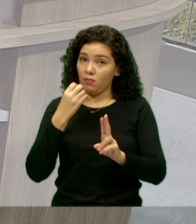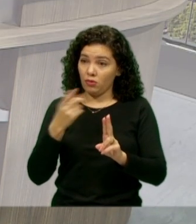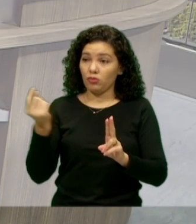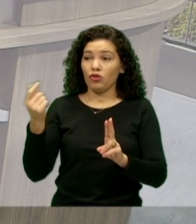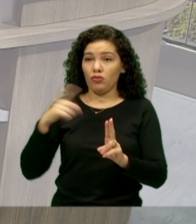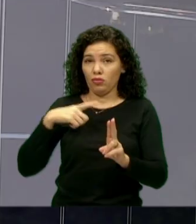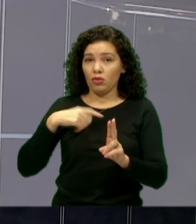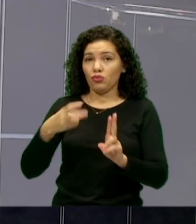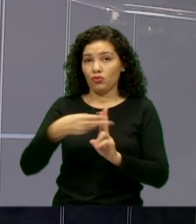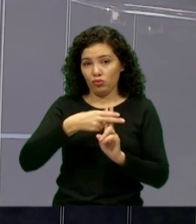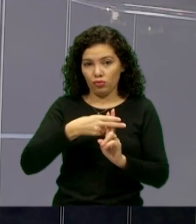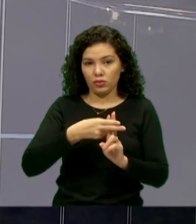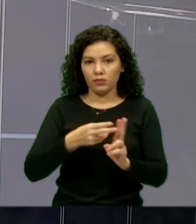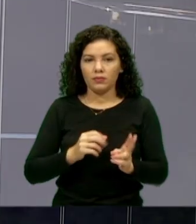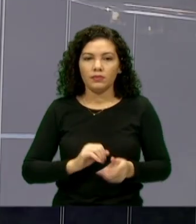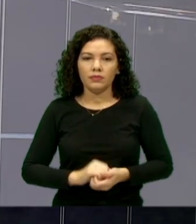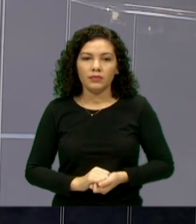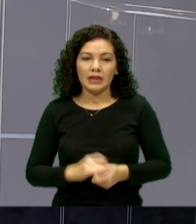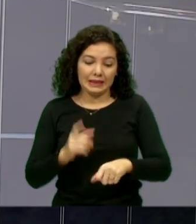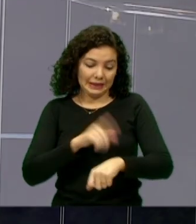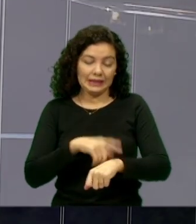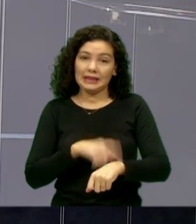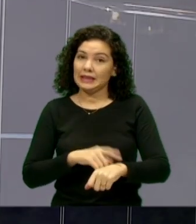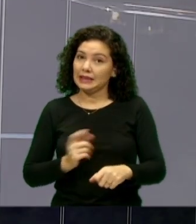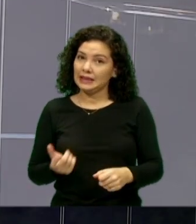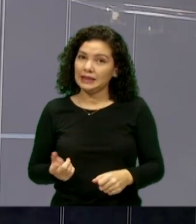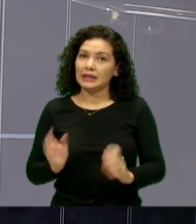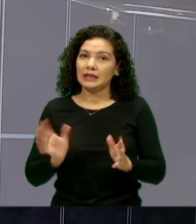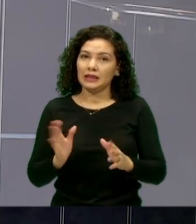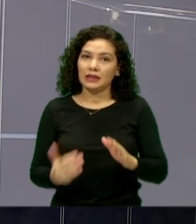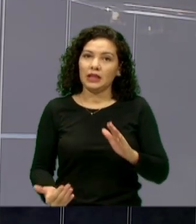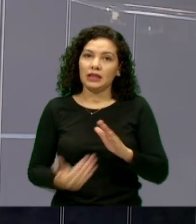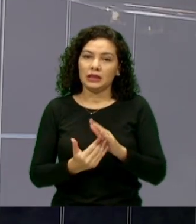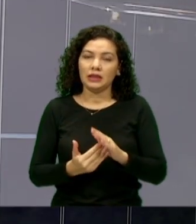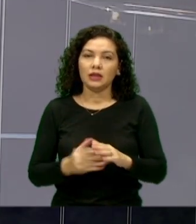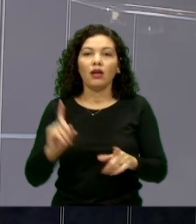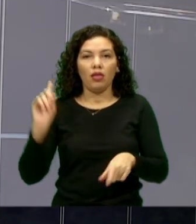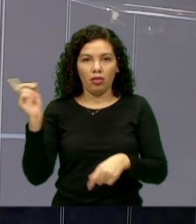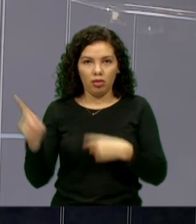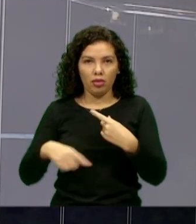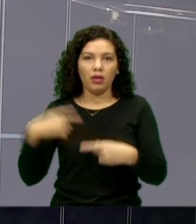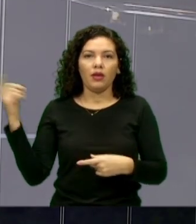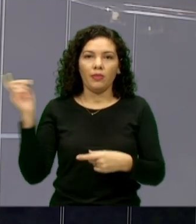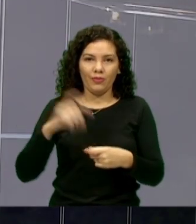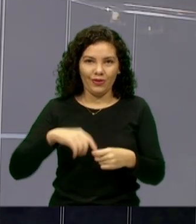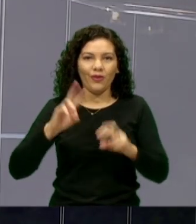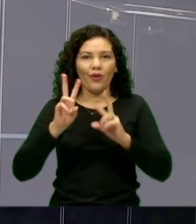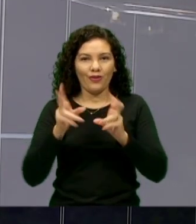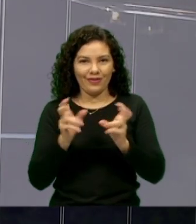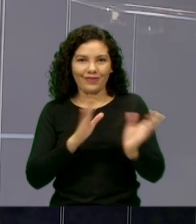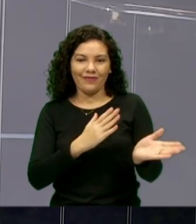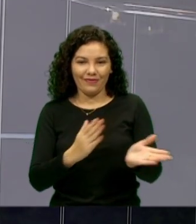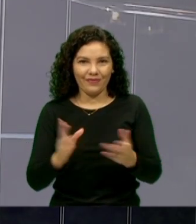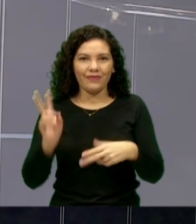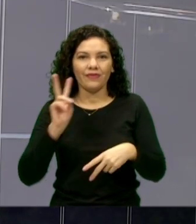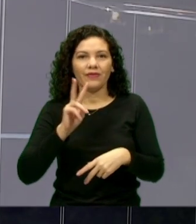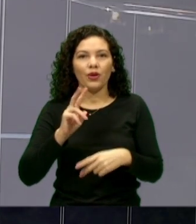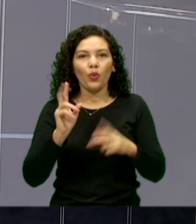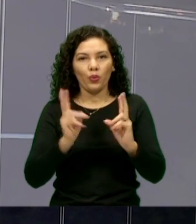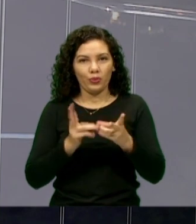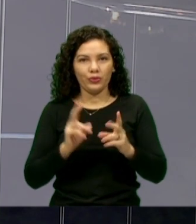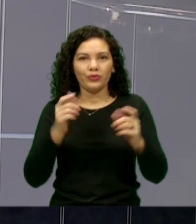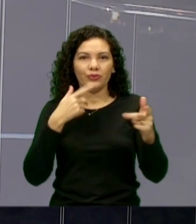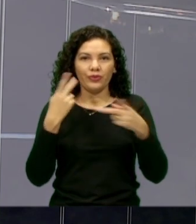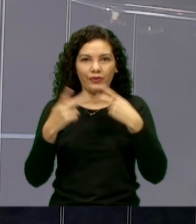financiado. Gente, estourou o nosso tempo do primeiro bloco, a gente na volta continua falando sobre isso e por que é